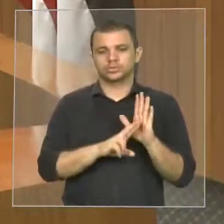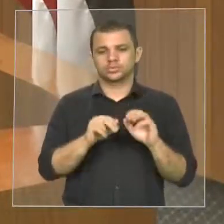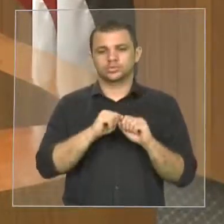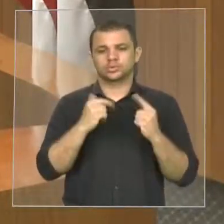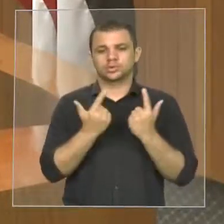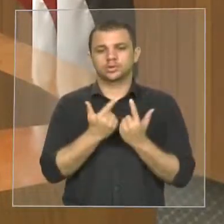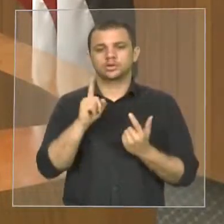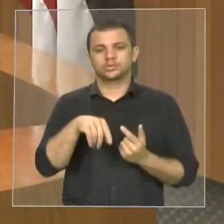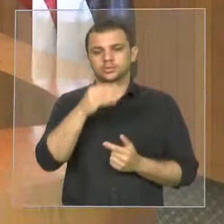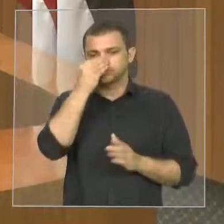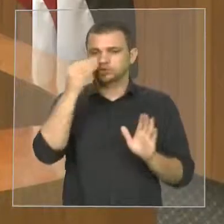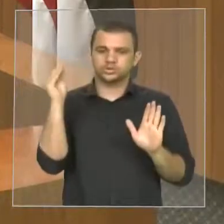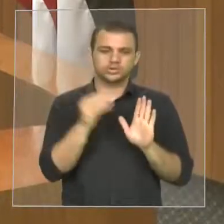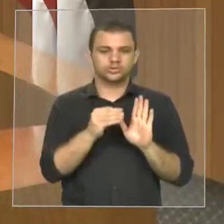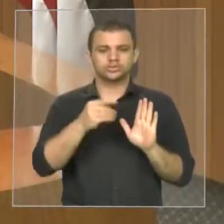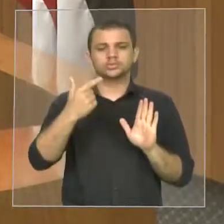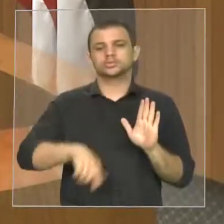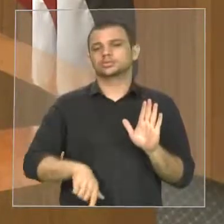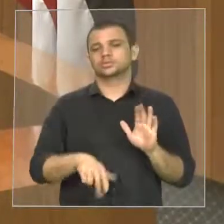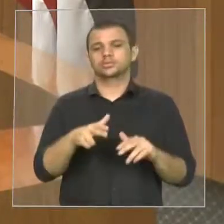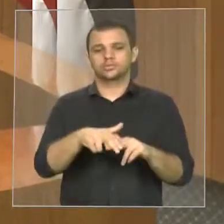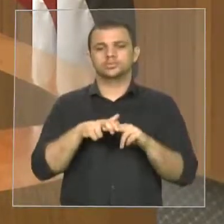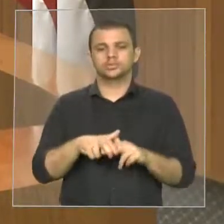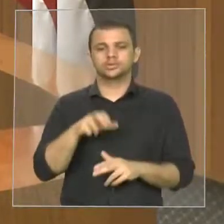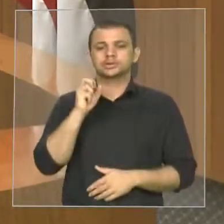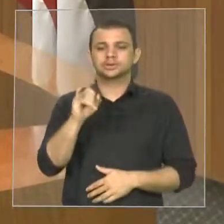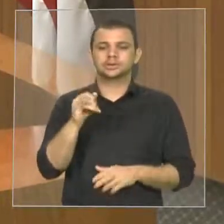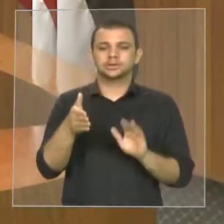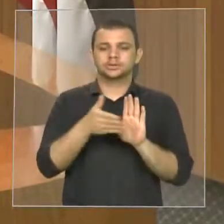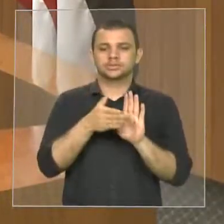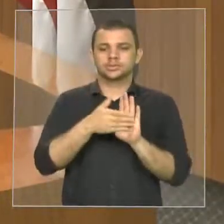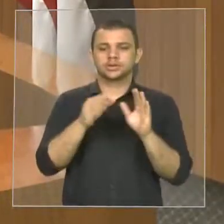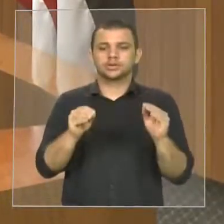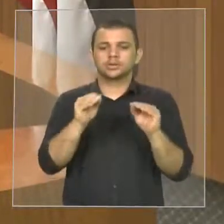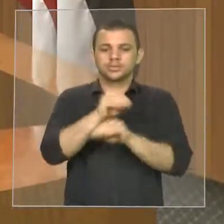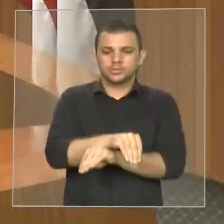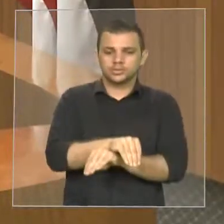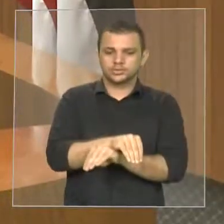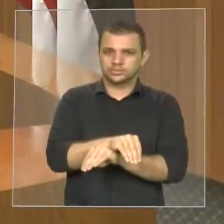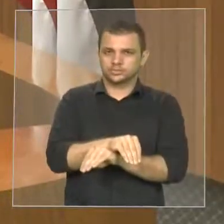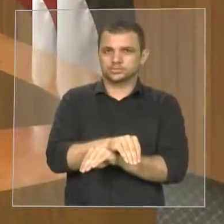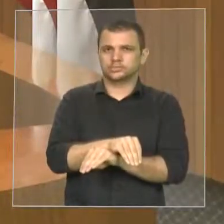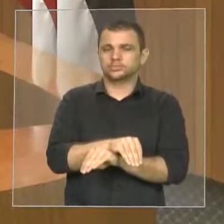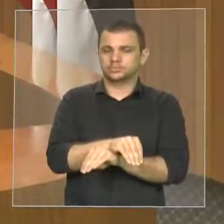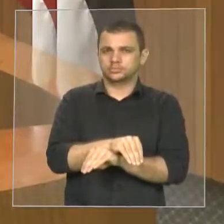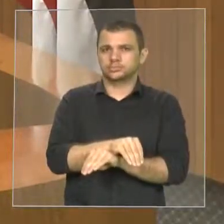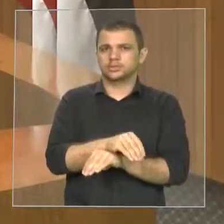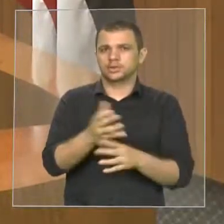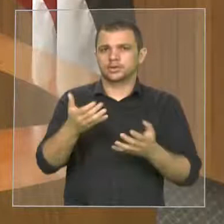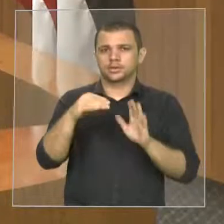sendo desrespeitado, quando se pede a inversão de pauta de um projeto sem que haja